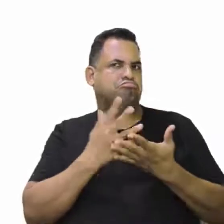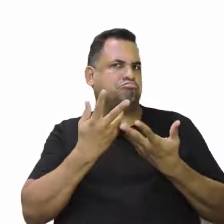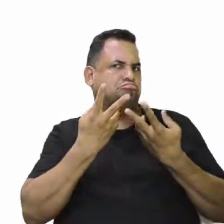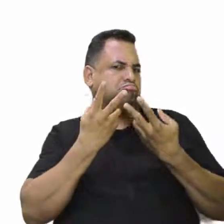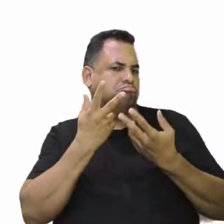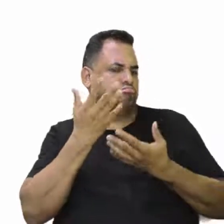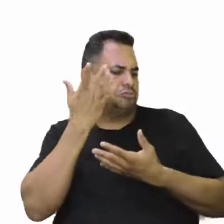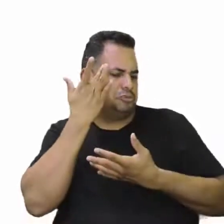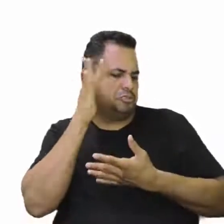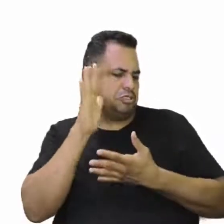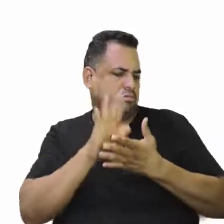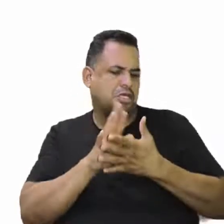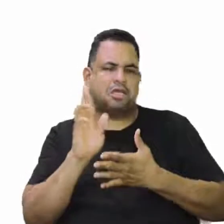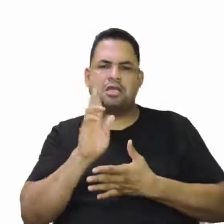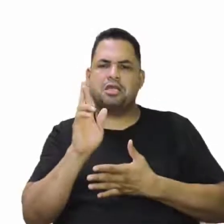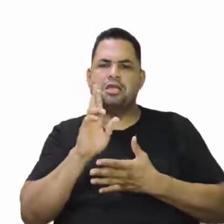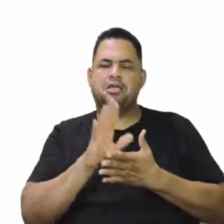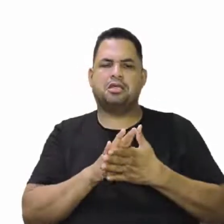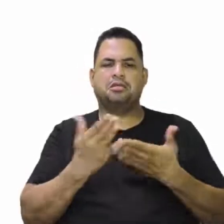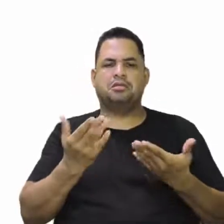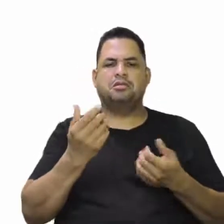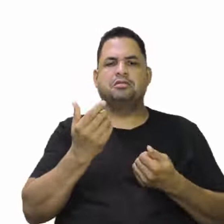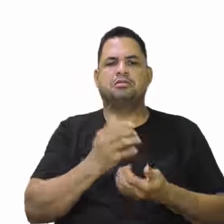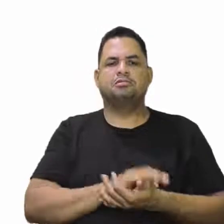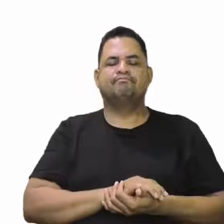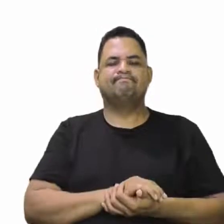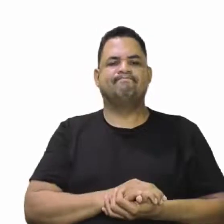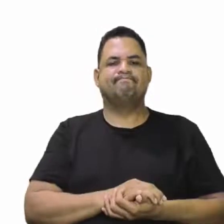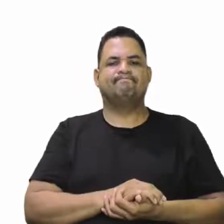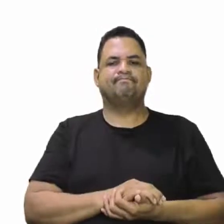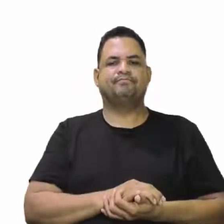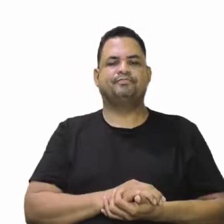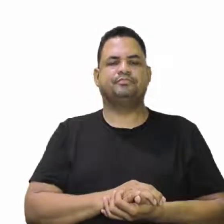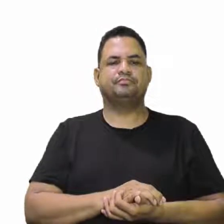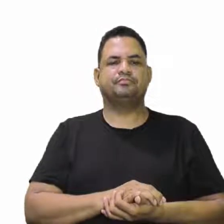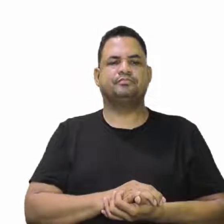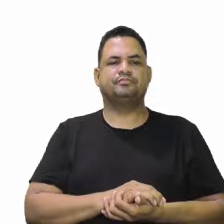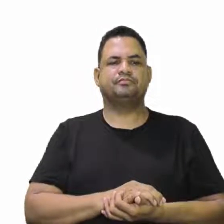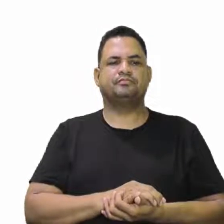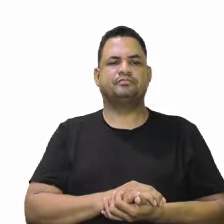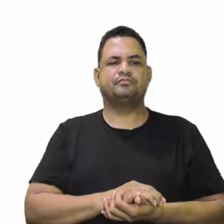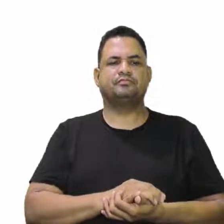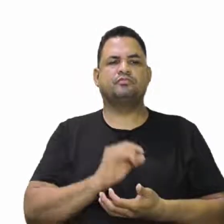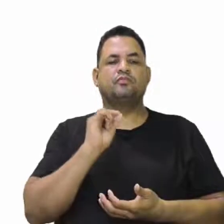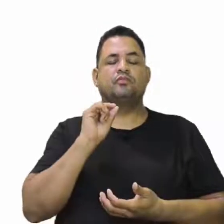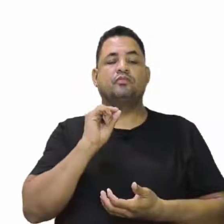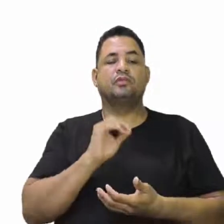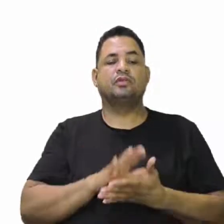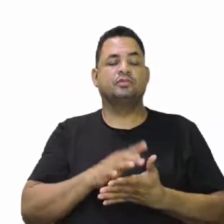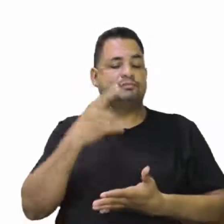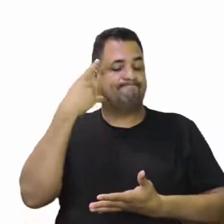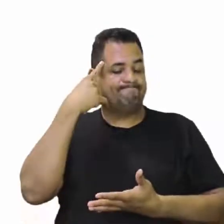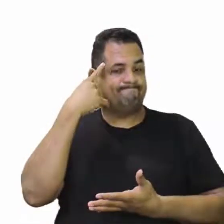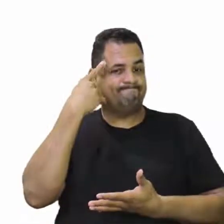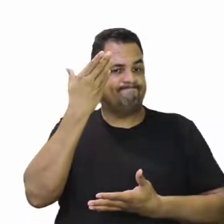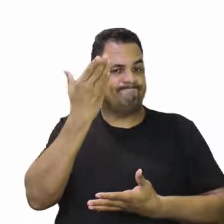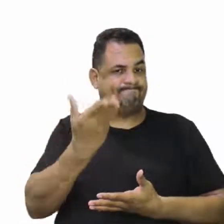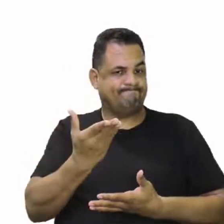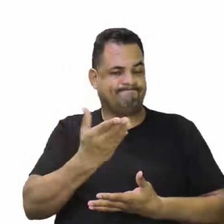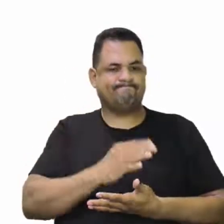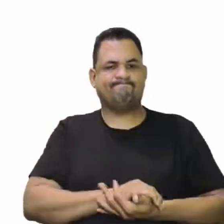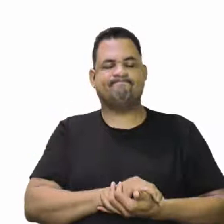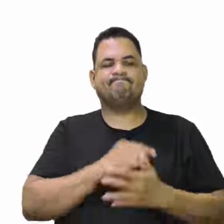tem contexto isso, sim ou não? E aí? O que vocês acham? Mas vamos lá